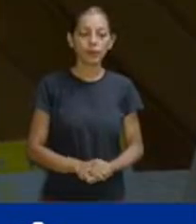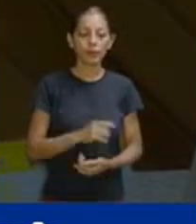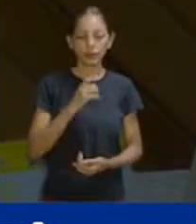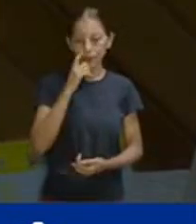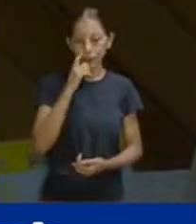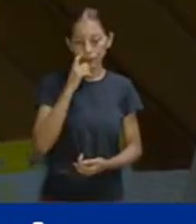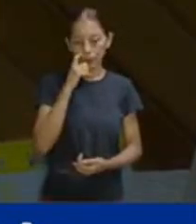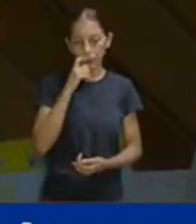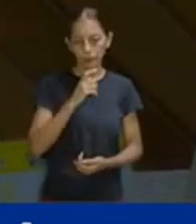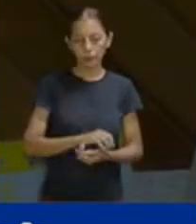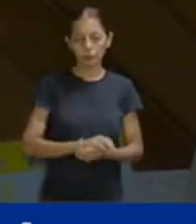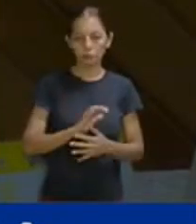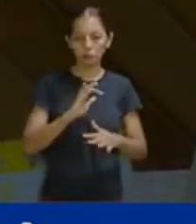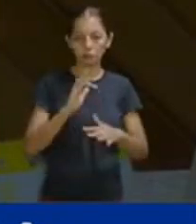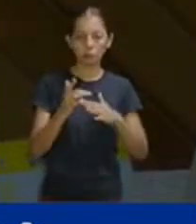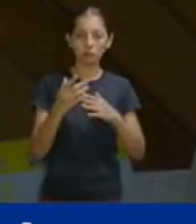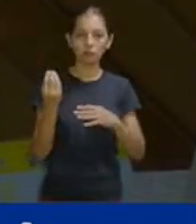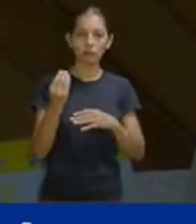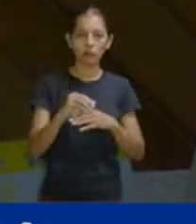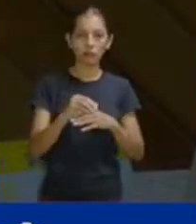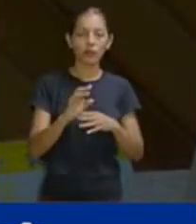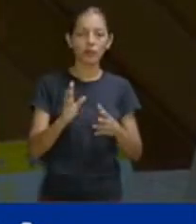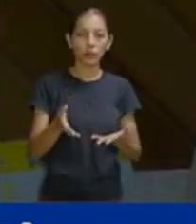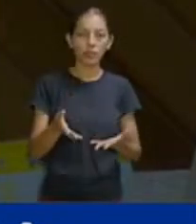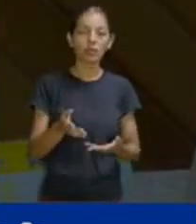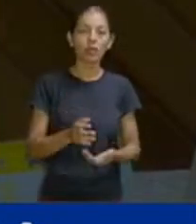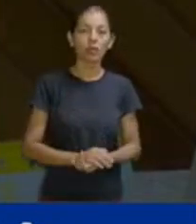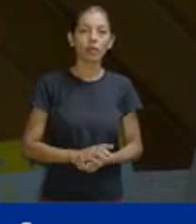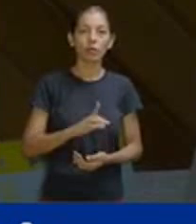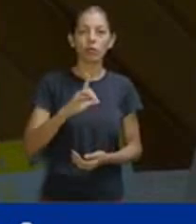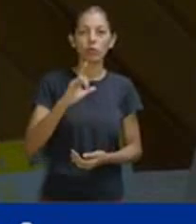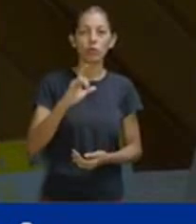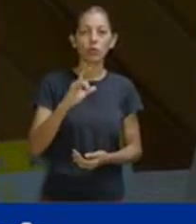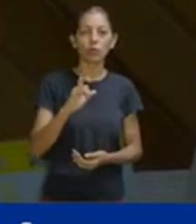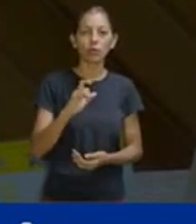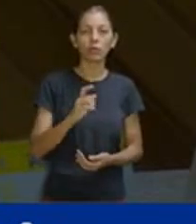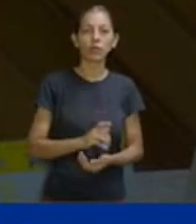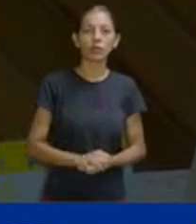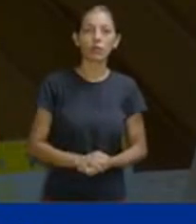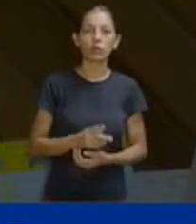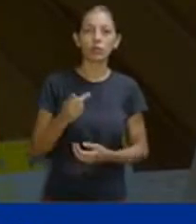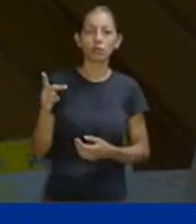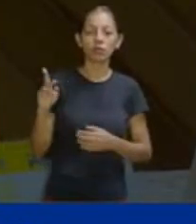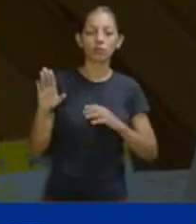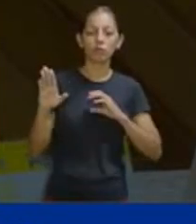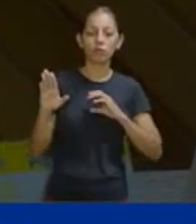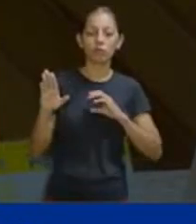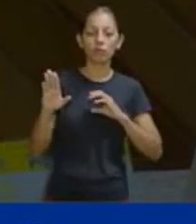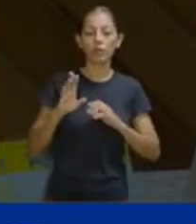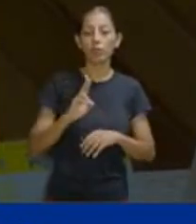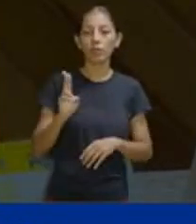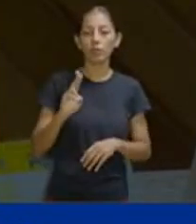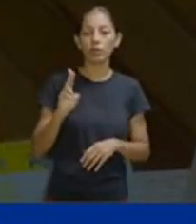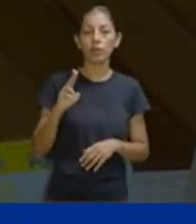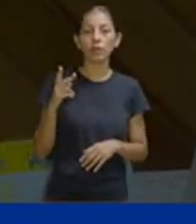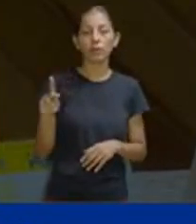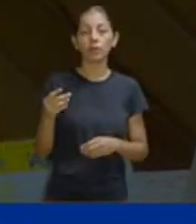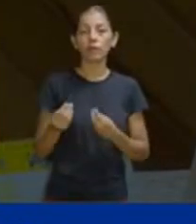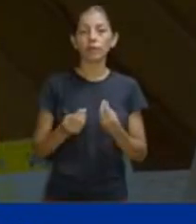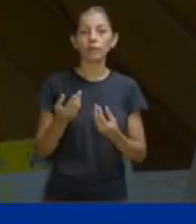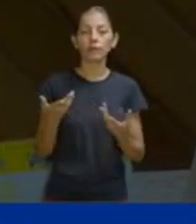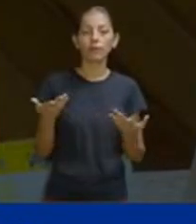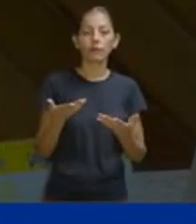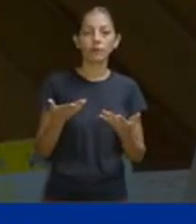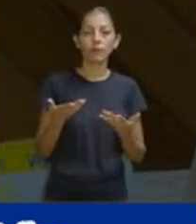perfil privado da rede social Instagram do recorrente, em razão da ausência do nome do candidato a vice que